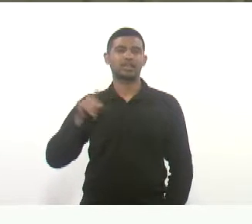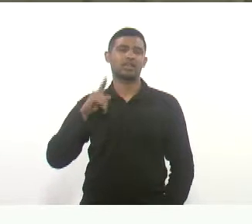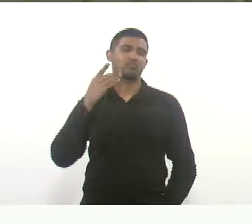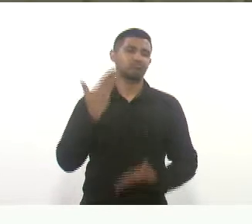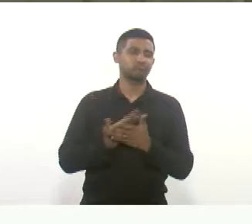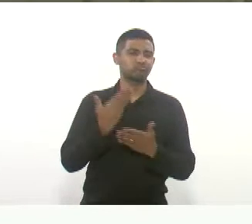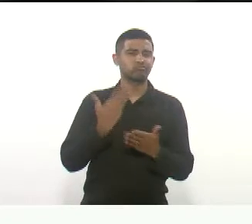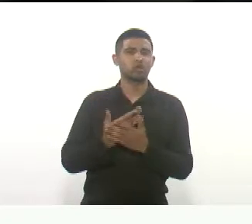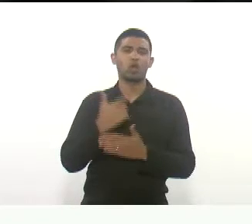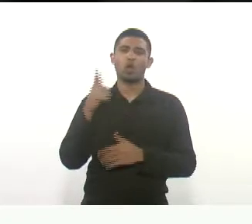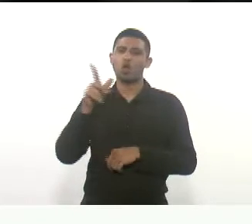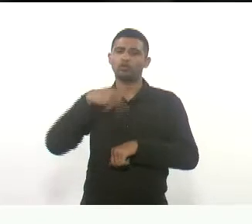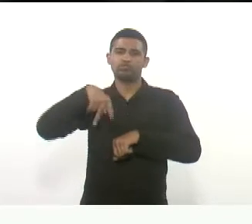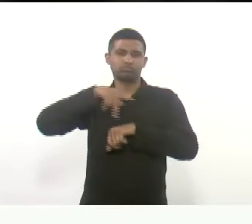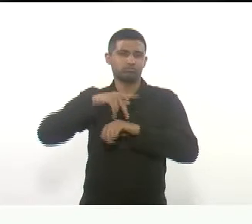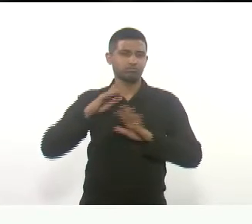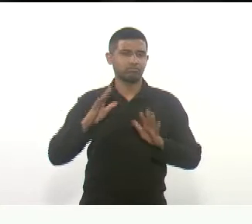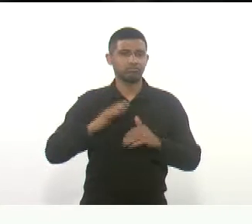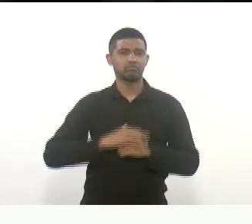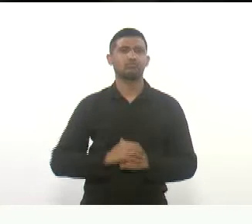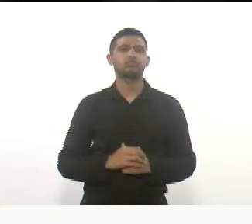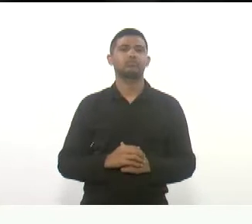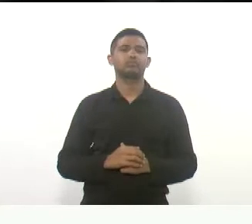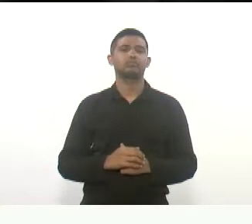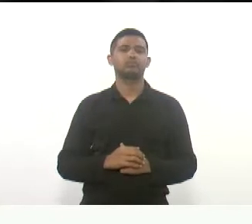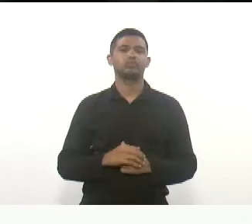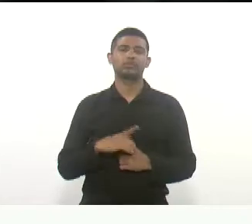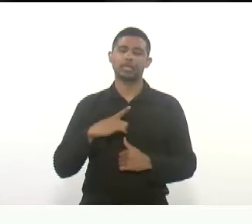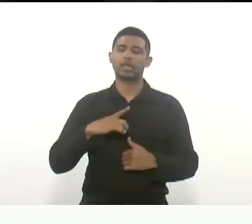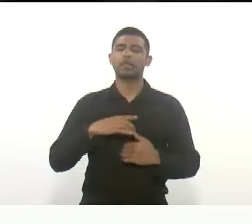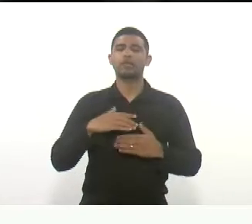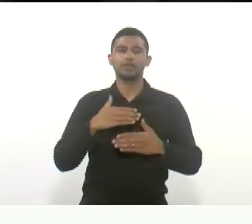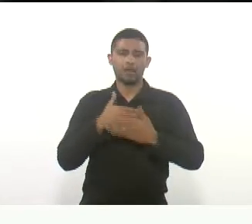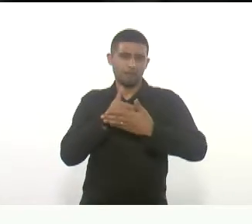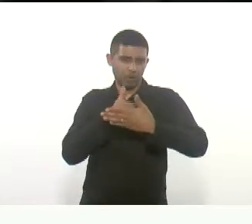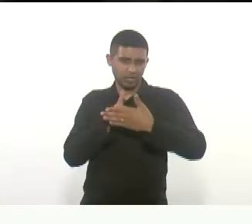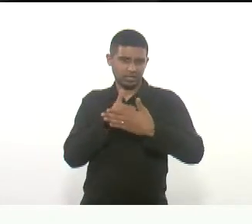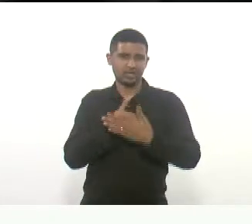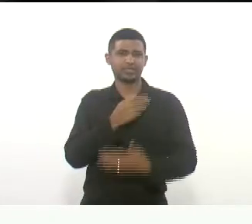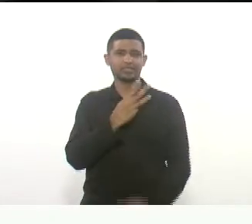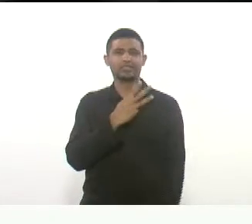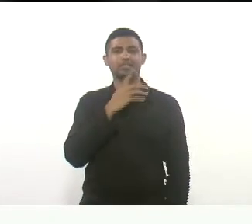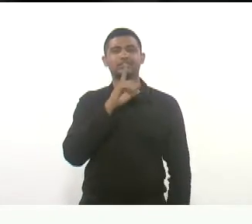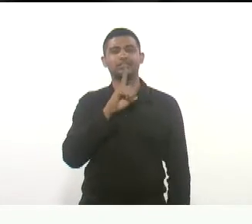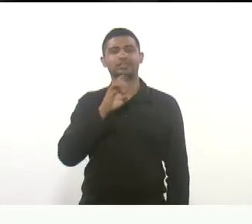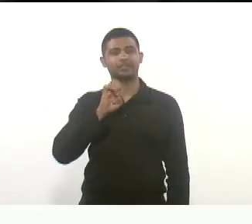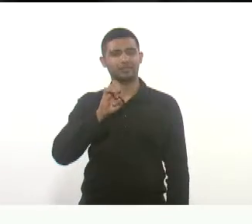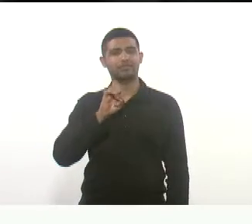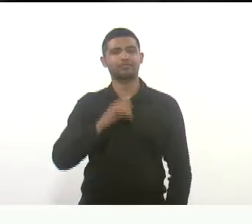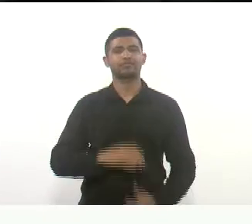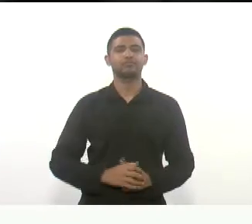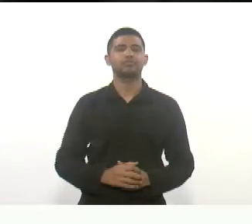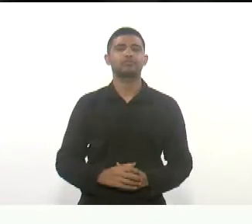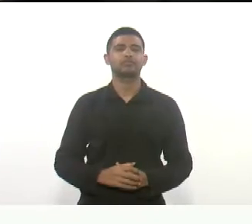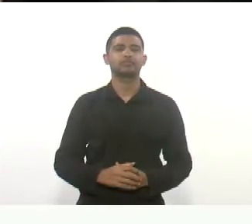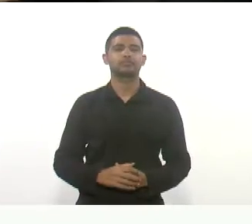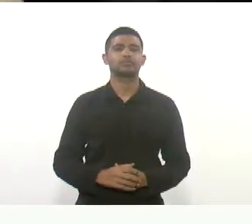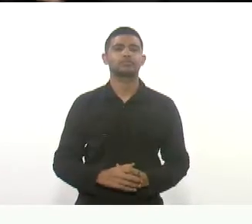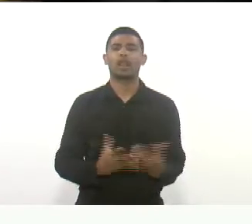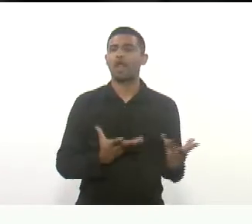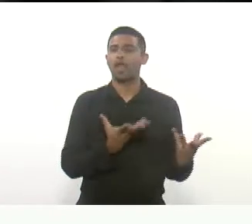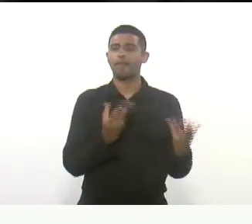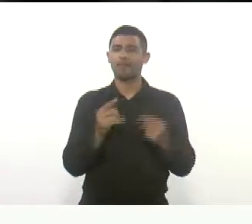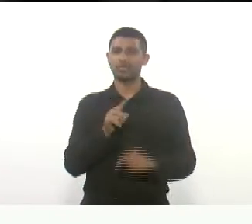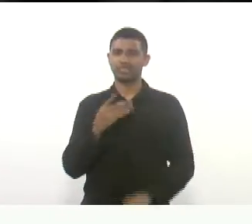tem um pessoal... Stanford está por trás do D3E, né, apoiada pela faculdade, pela Escola de Educação de Stanford, onde muitos dos